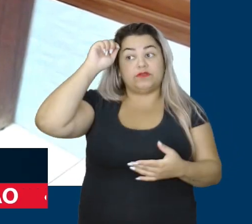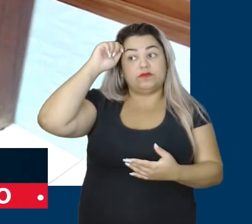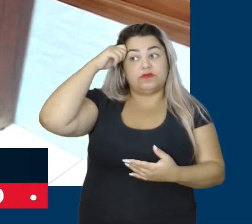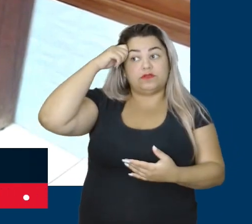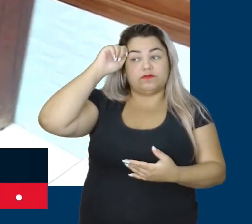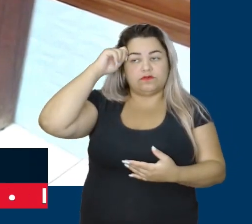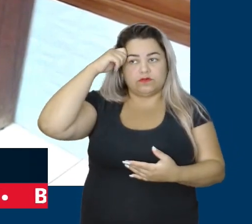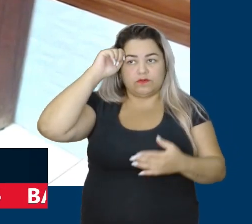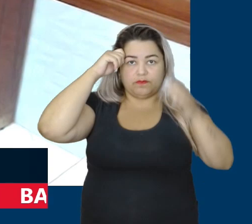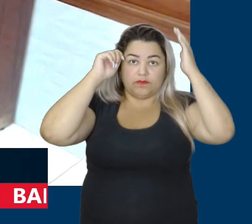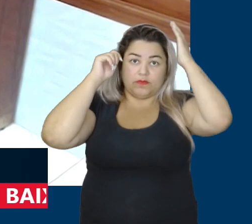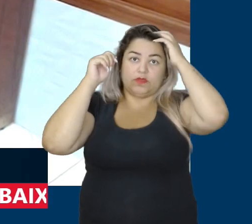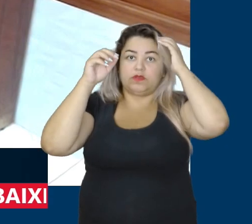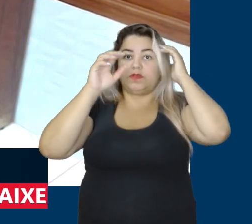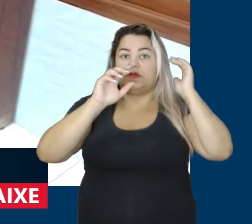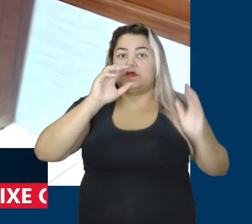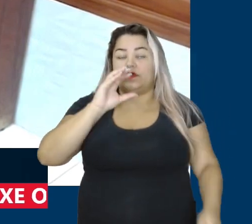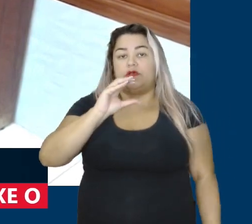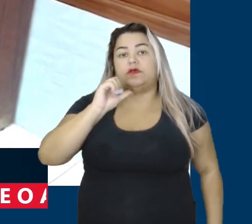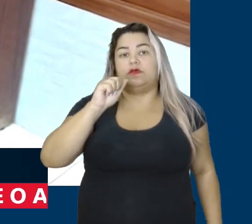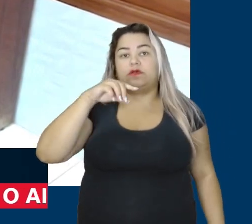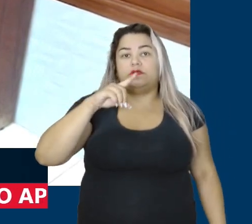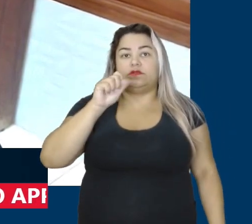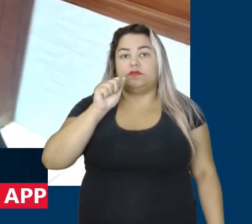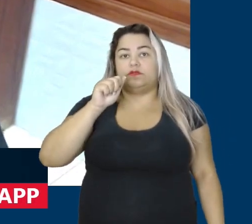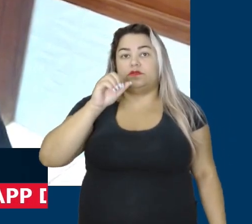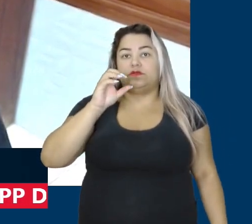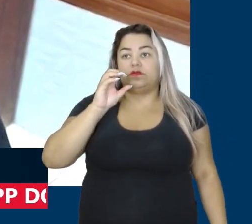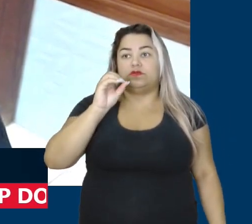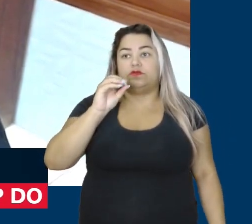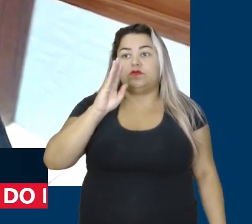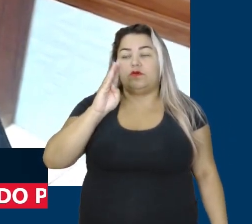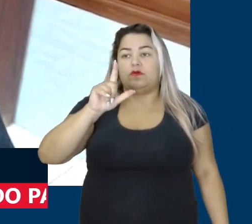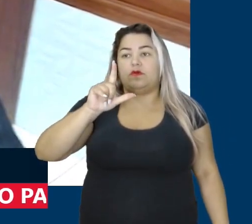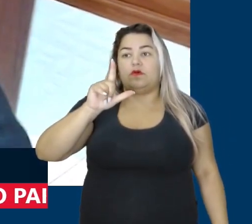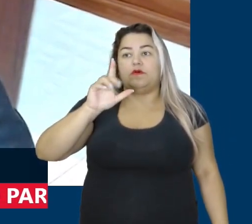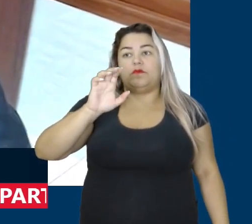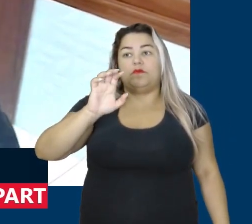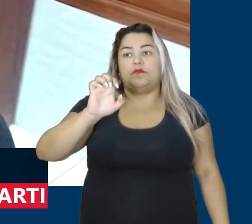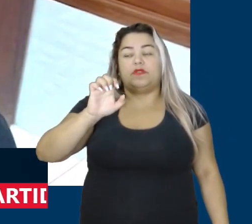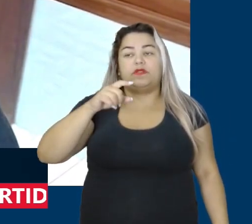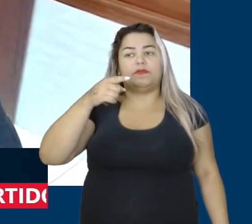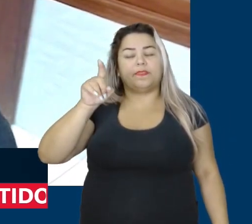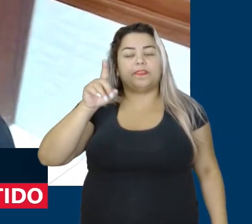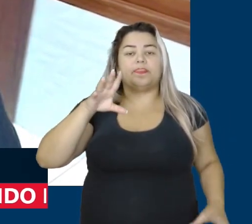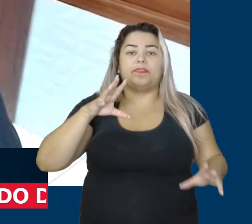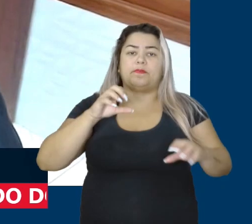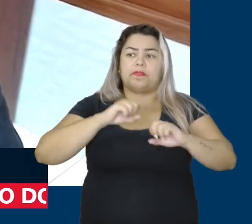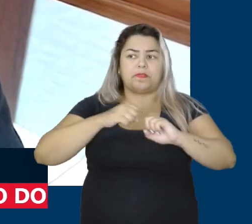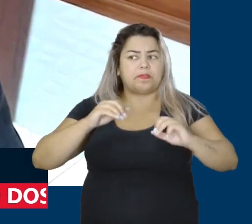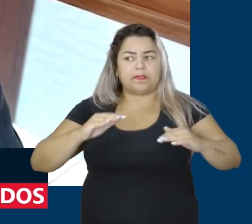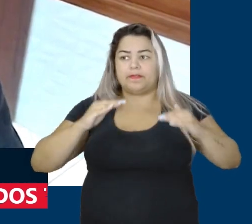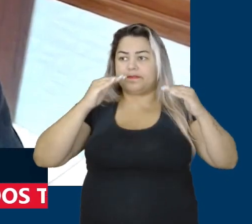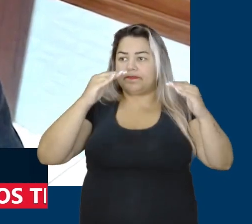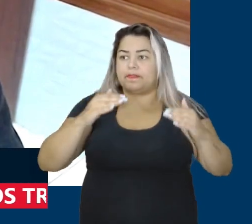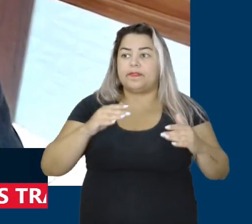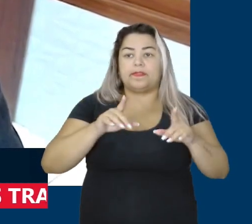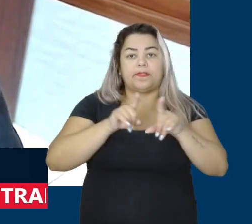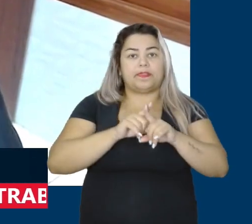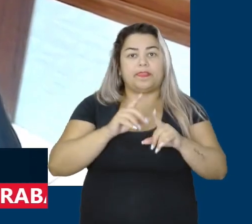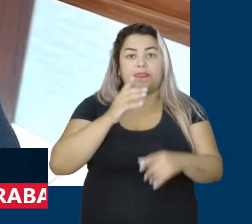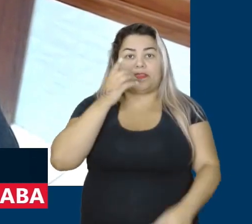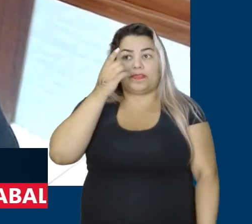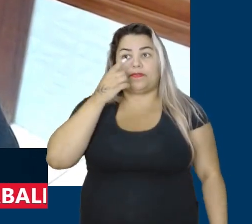Nações Candomblé. O meu querido amigo, viu, permita que eu diga, é um grande deputado, o Vicentinho foi